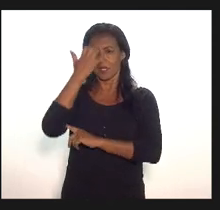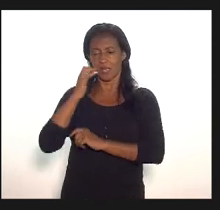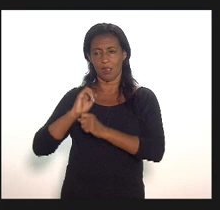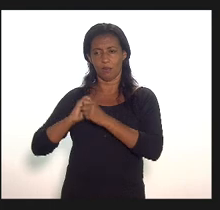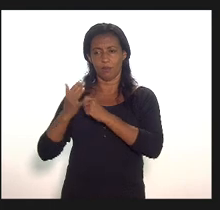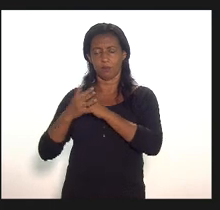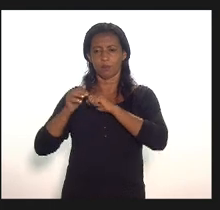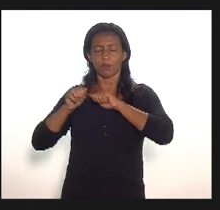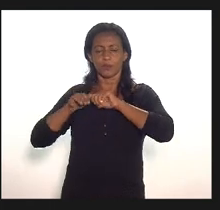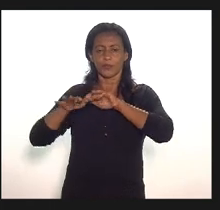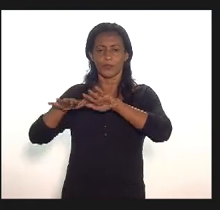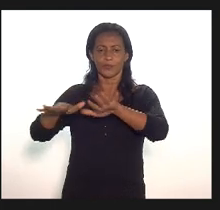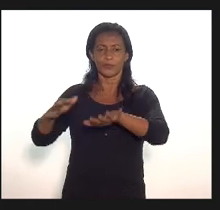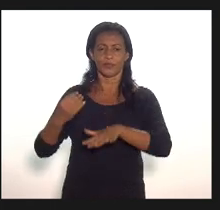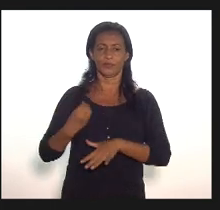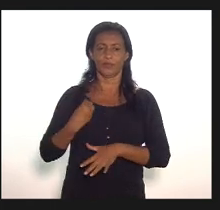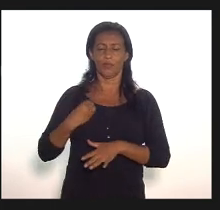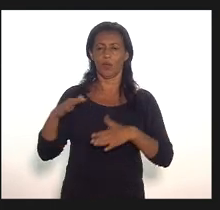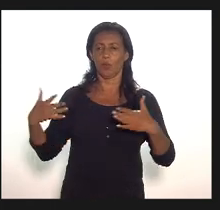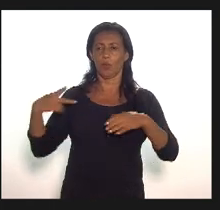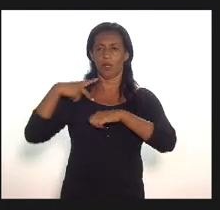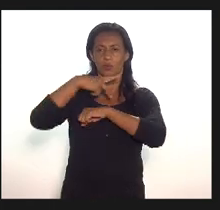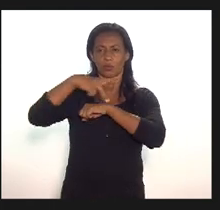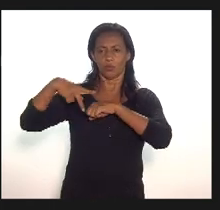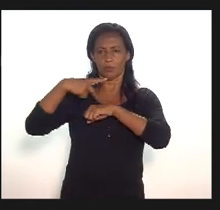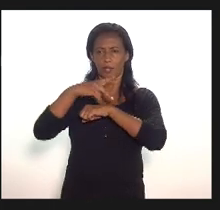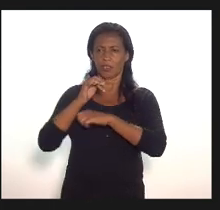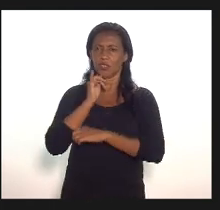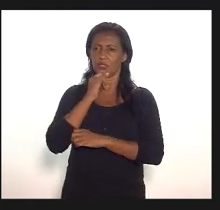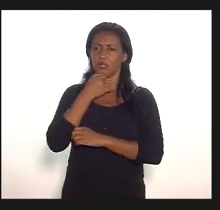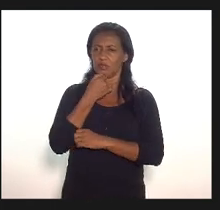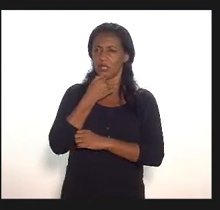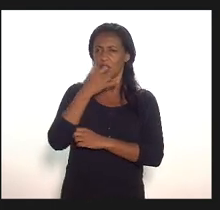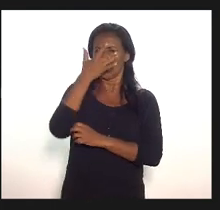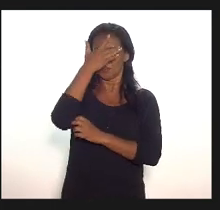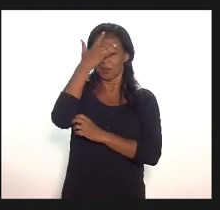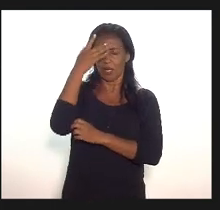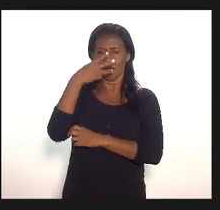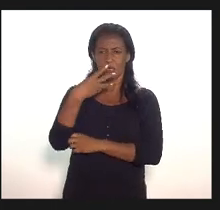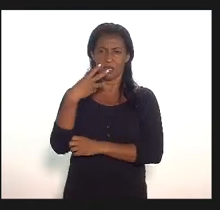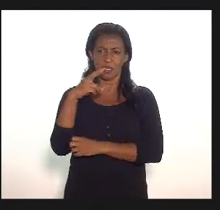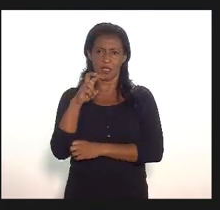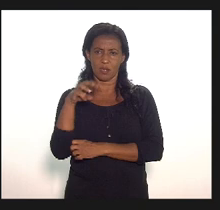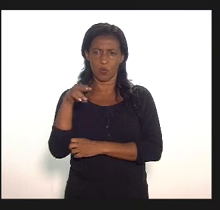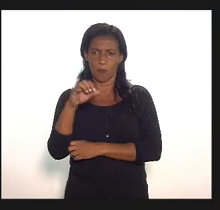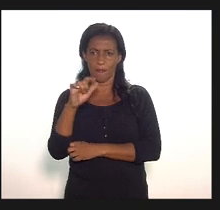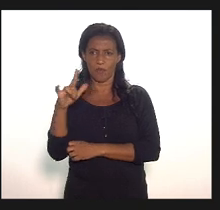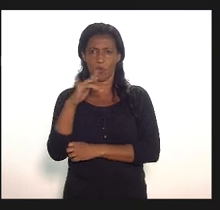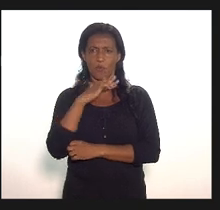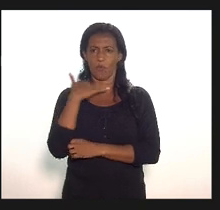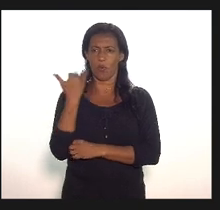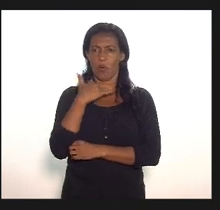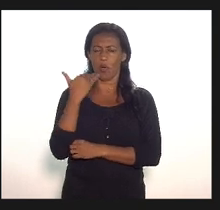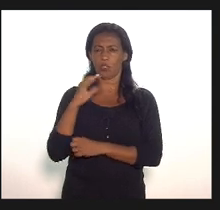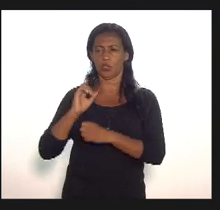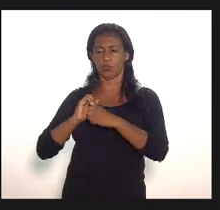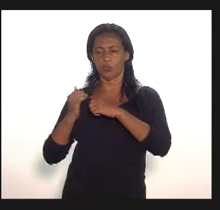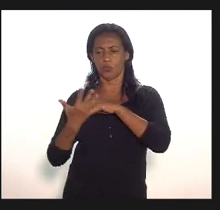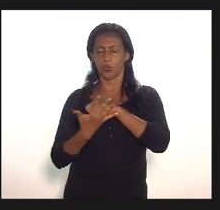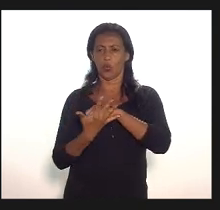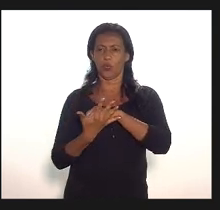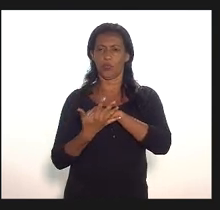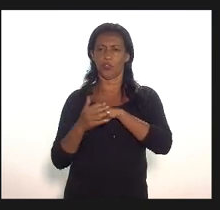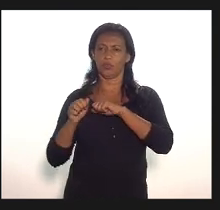que vivemos, quando o país chega à triste marca de 365 mil mortes por